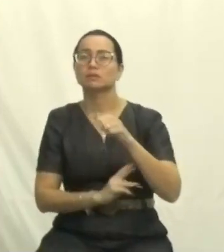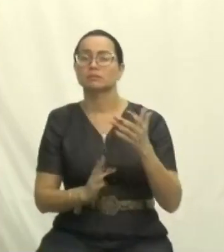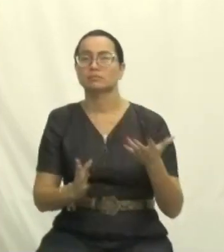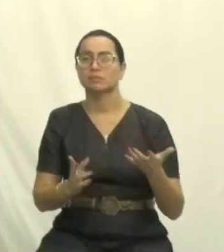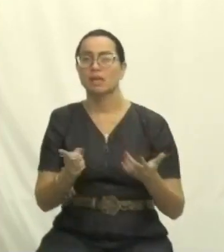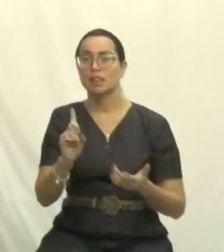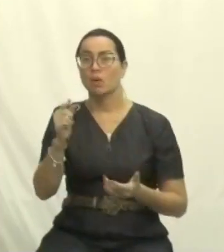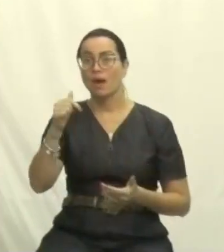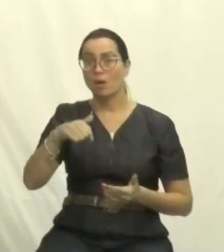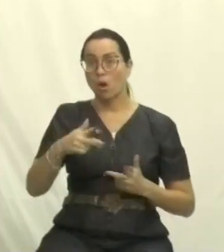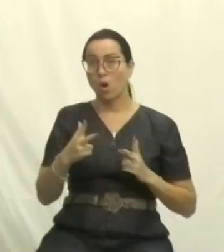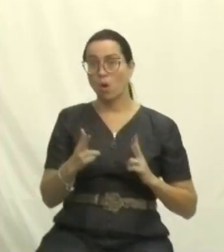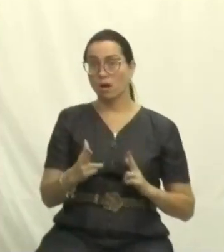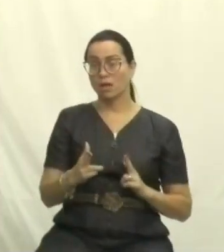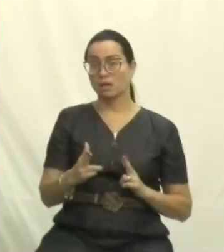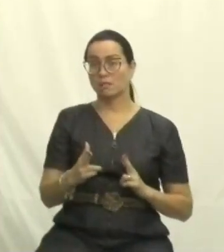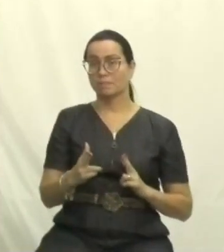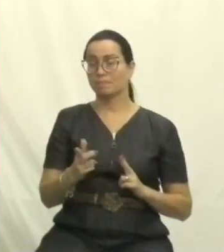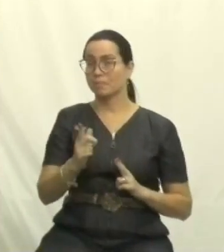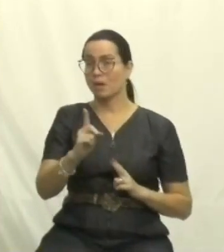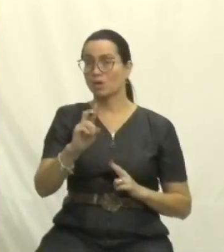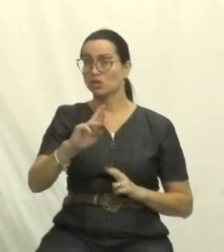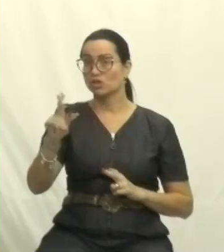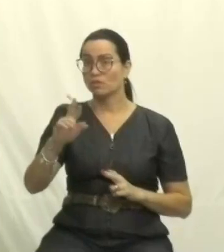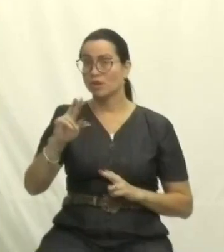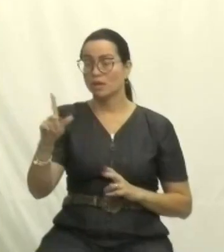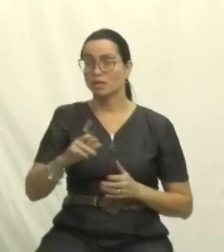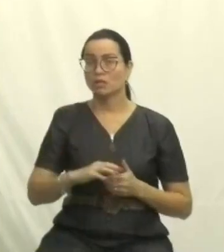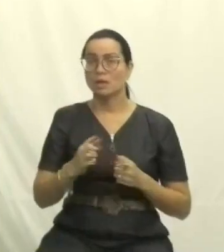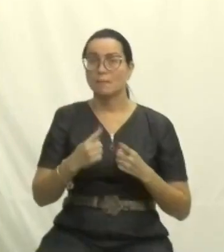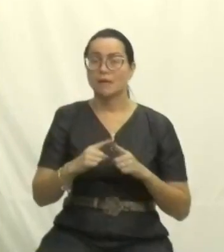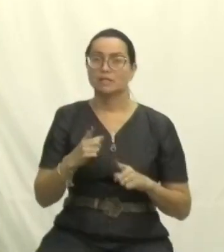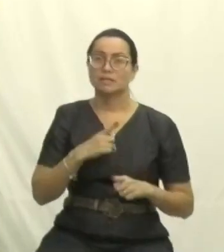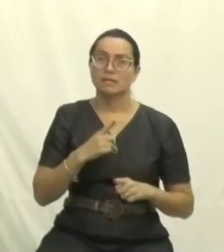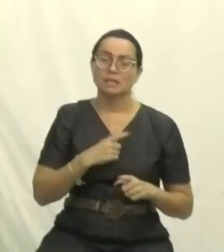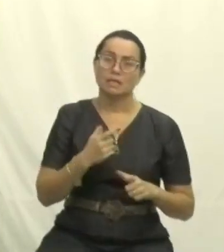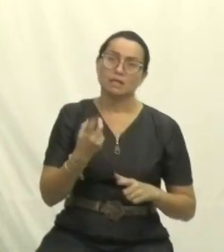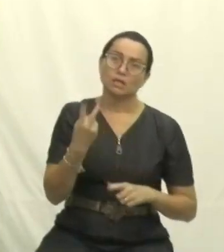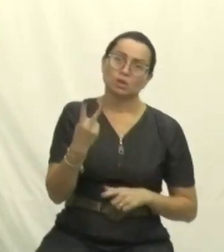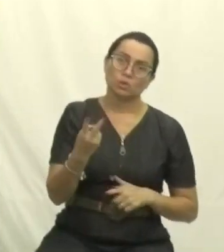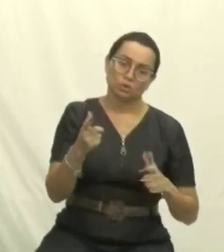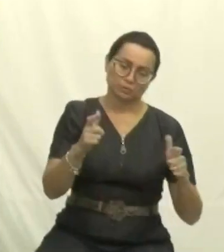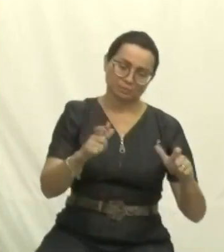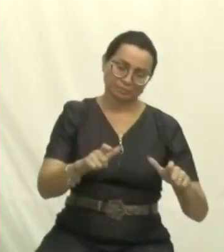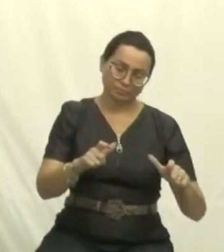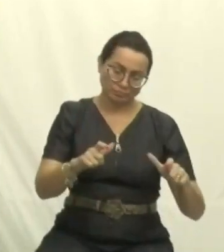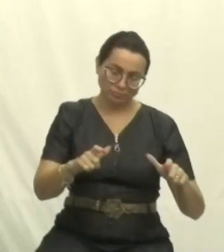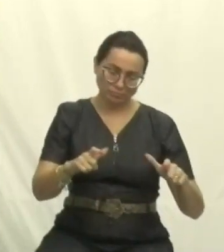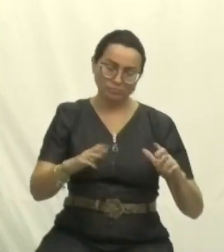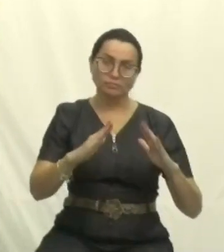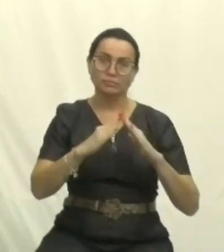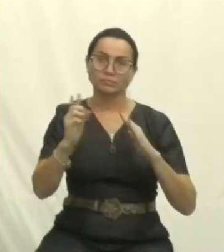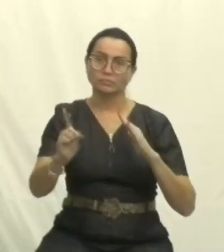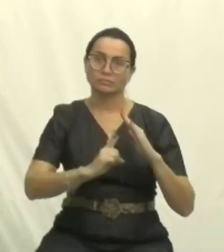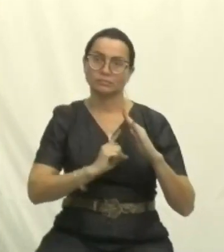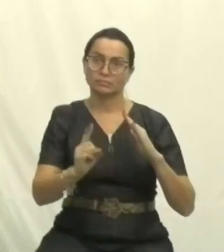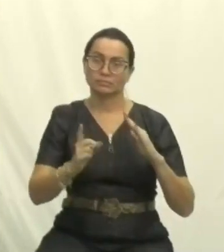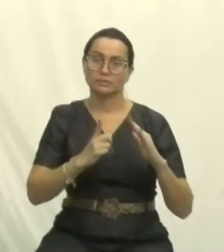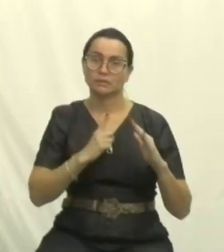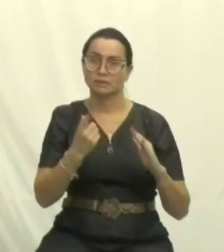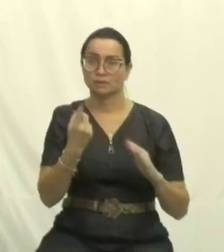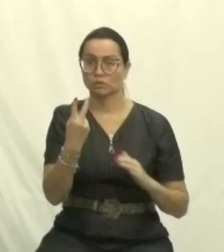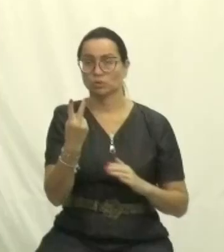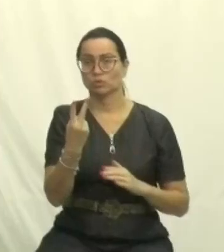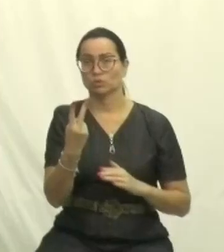aqui em Criciúma. E nós temos dois terrenos, que onde está instalado hoje a nossa casa de passagem, ali na Giacomo Sonego, que